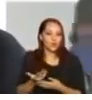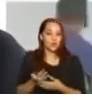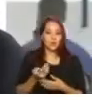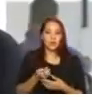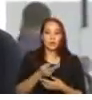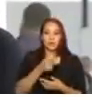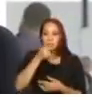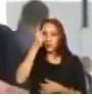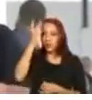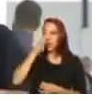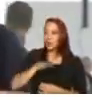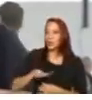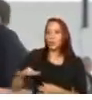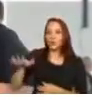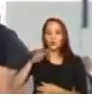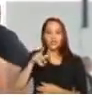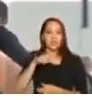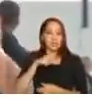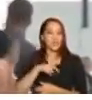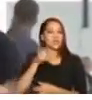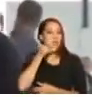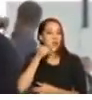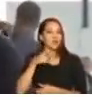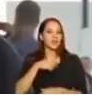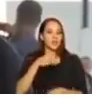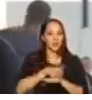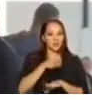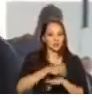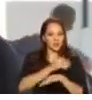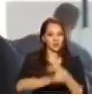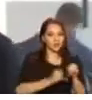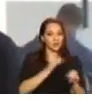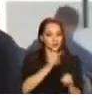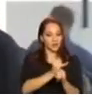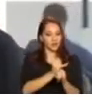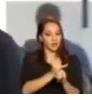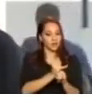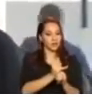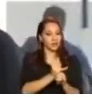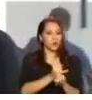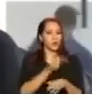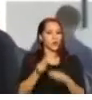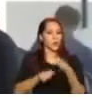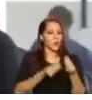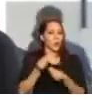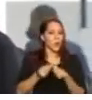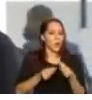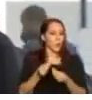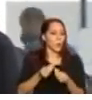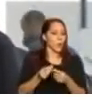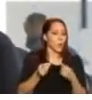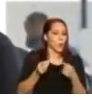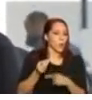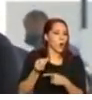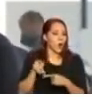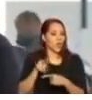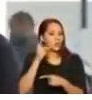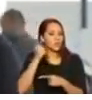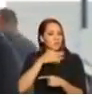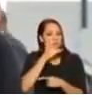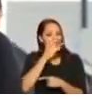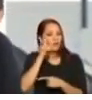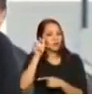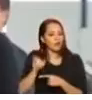é todo mundo também que, tendo o telefone, tem acesso à internet, como é que seria feito para esses